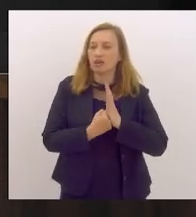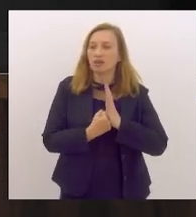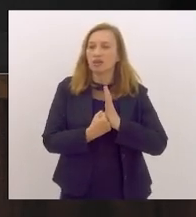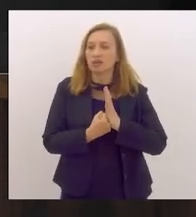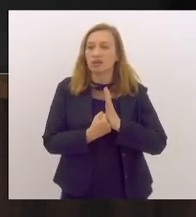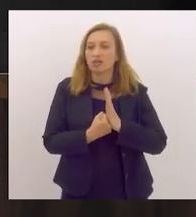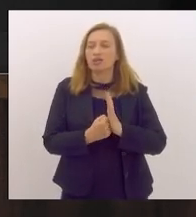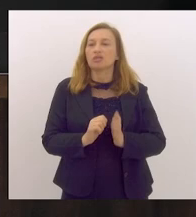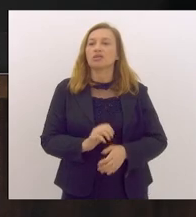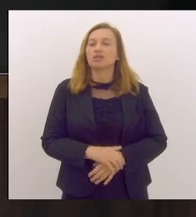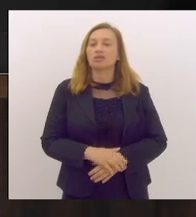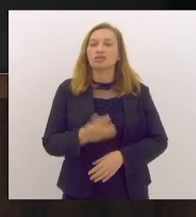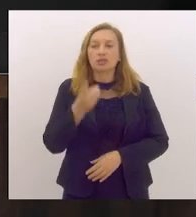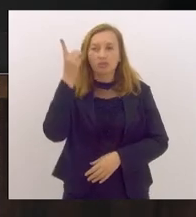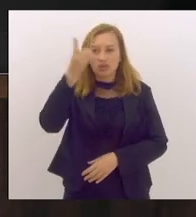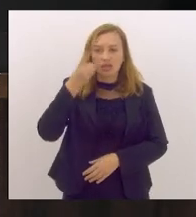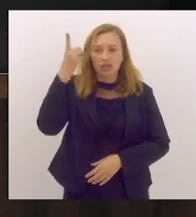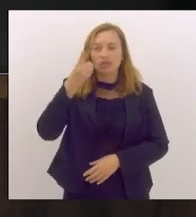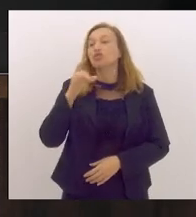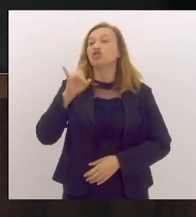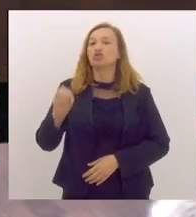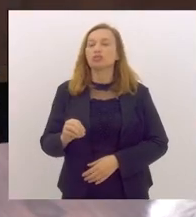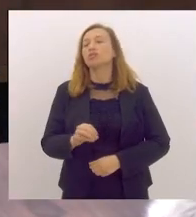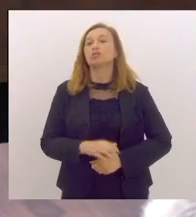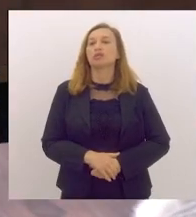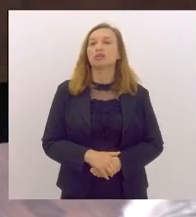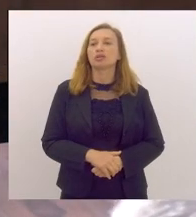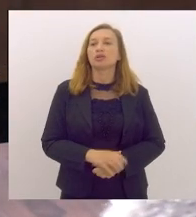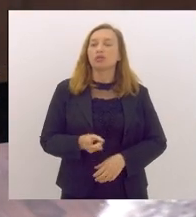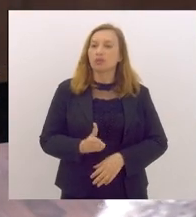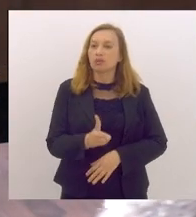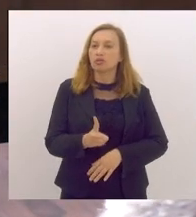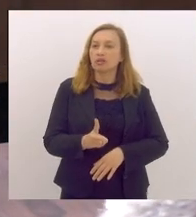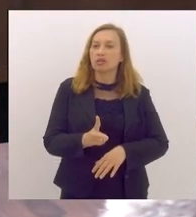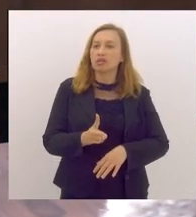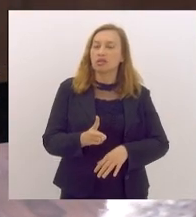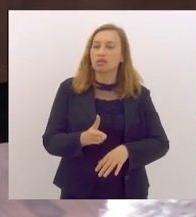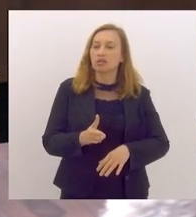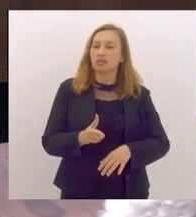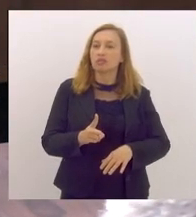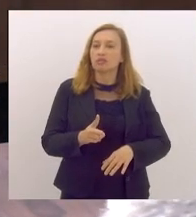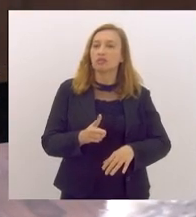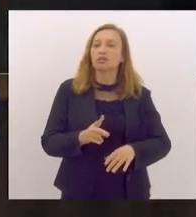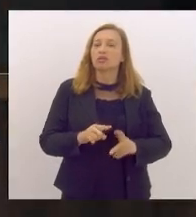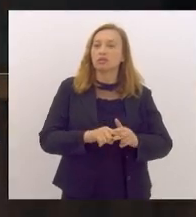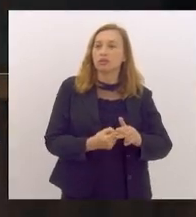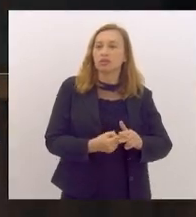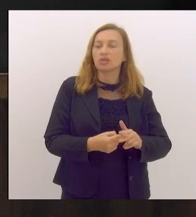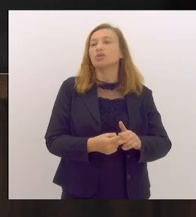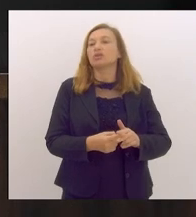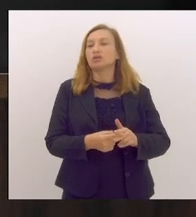emissão do parecer, deputado Marcelo Dino. Pela manutenção, salvo destaque.